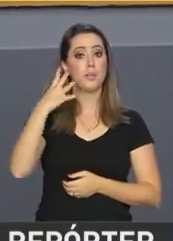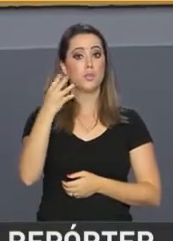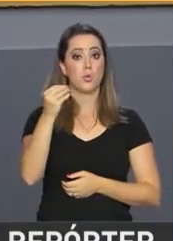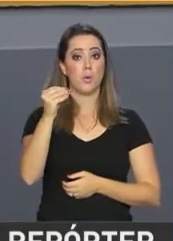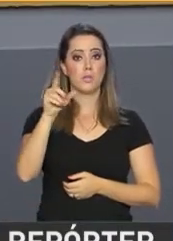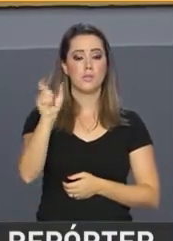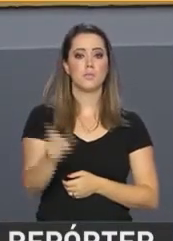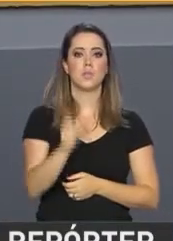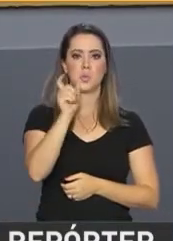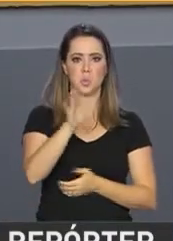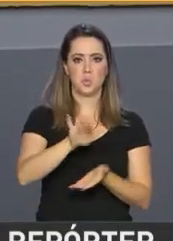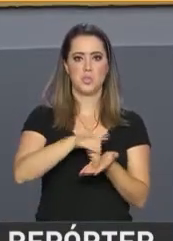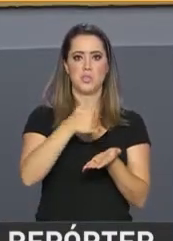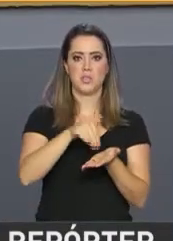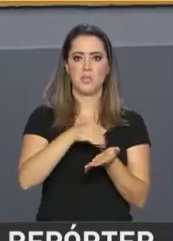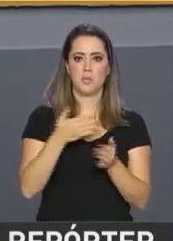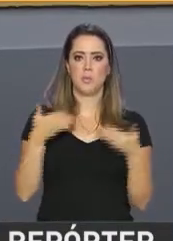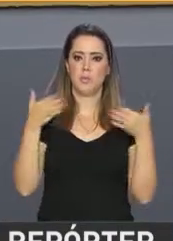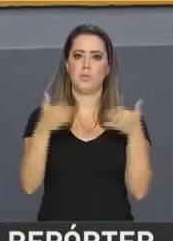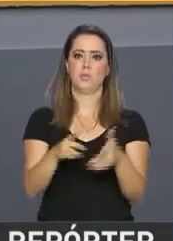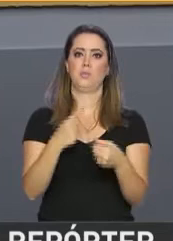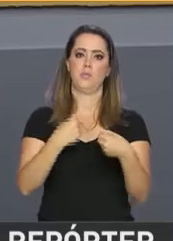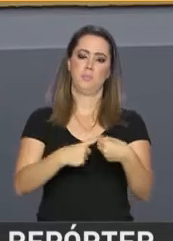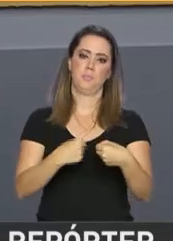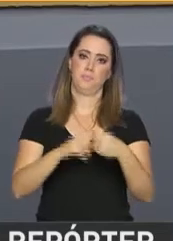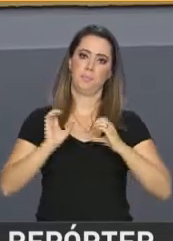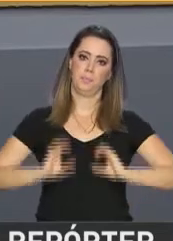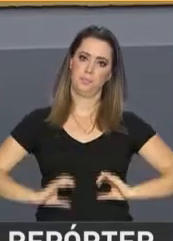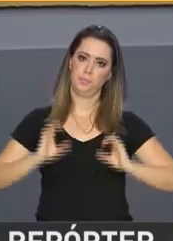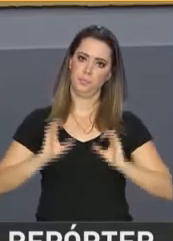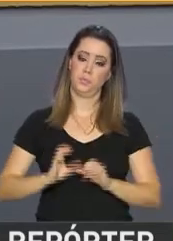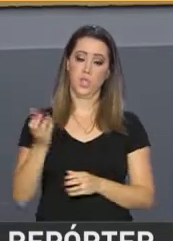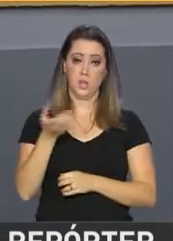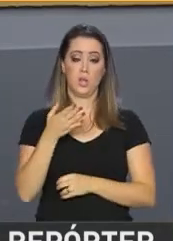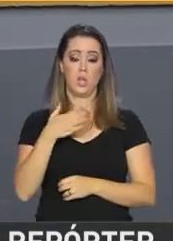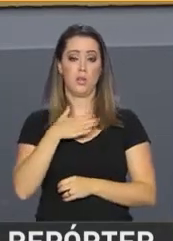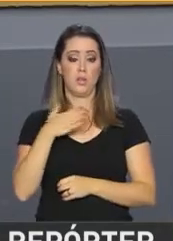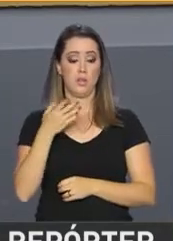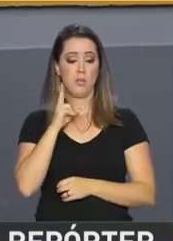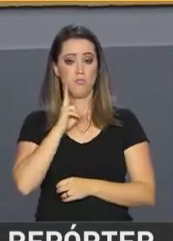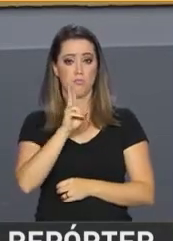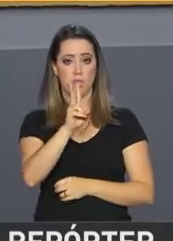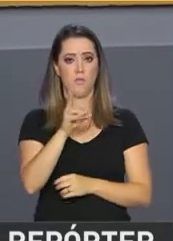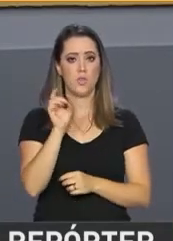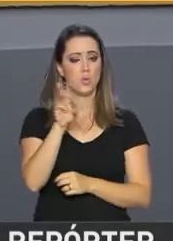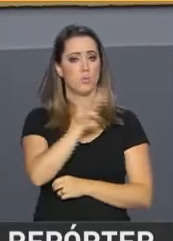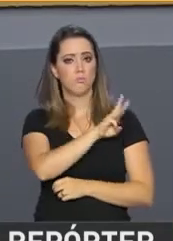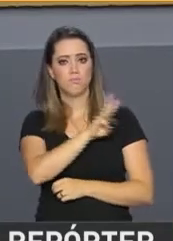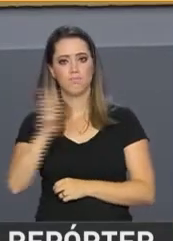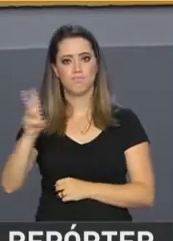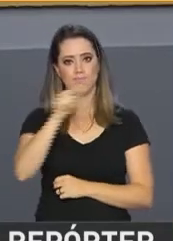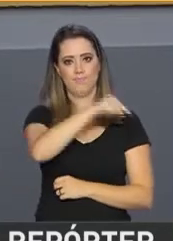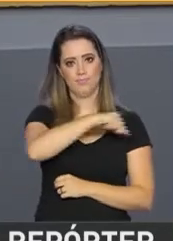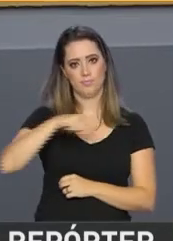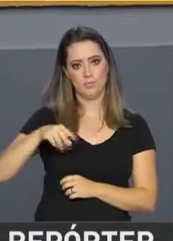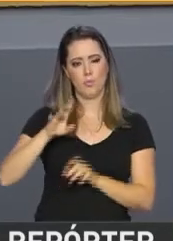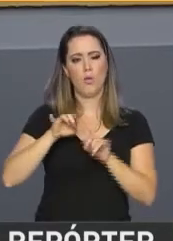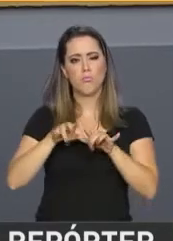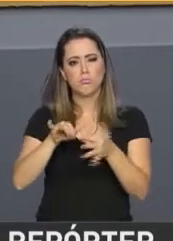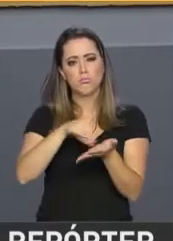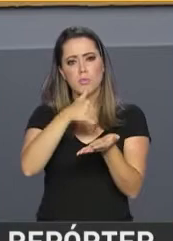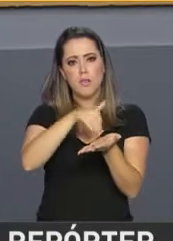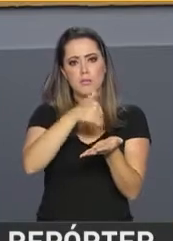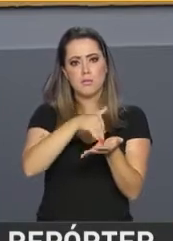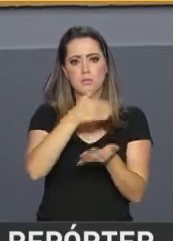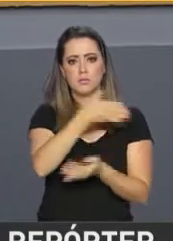pessoas já se inscreveram para participar da vila cidadã quem se interessar basta acessar a página do fórum e preencher